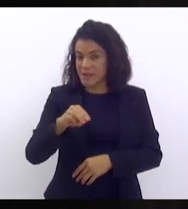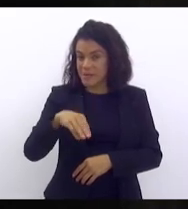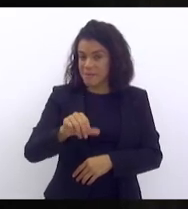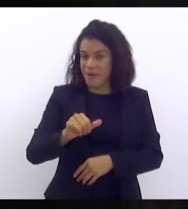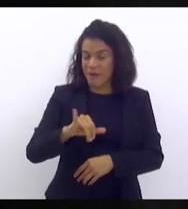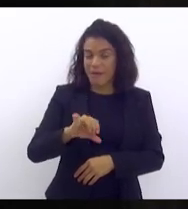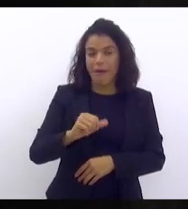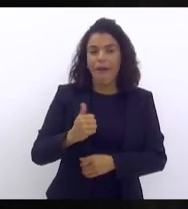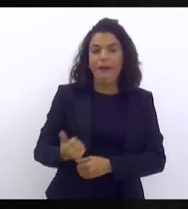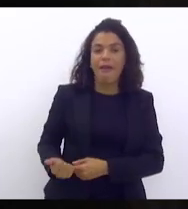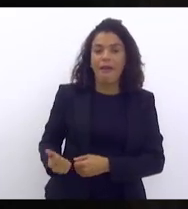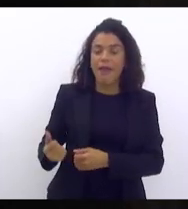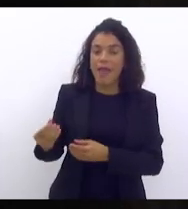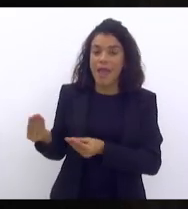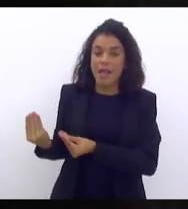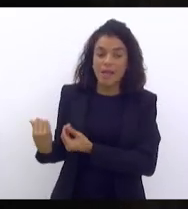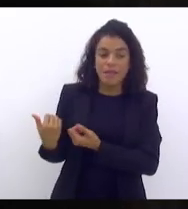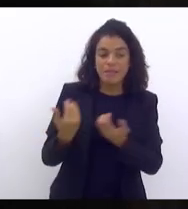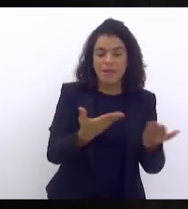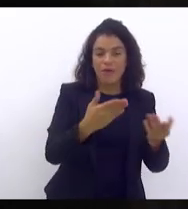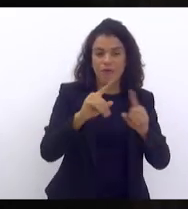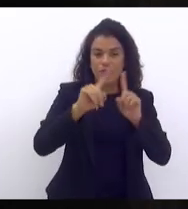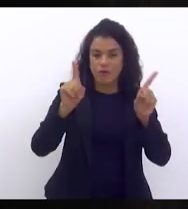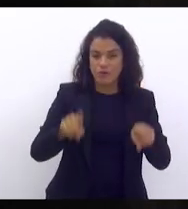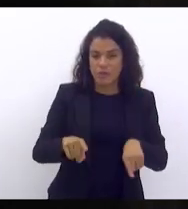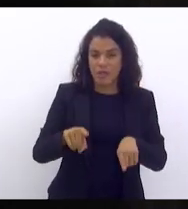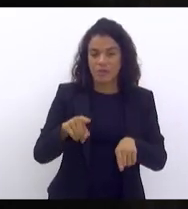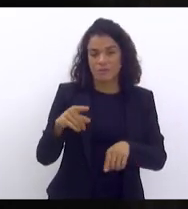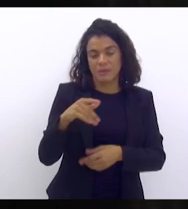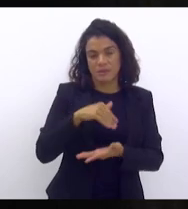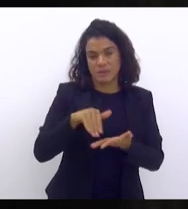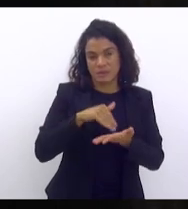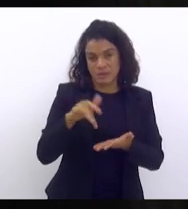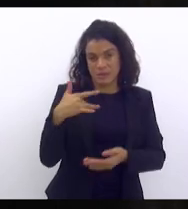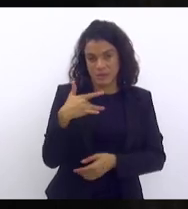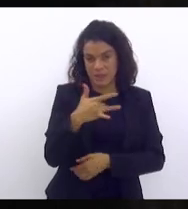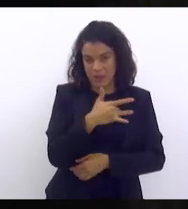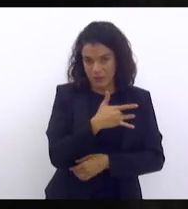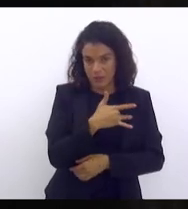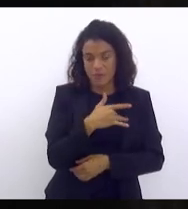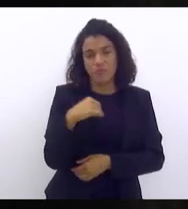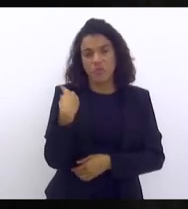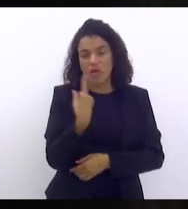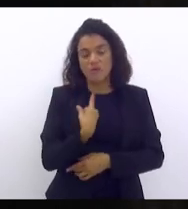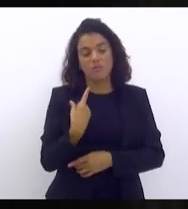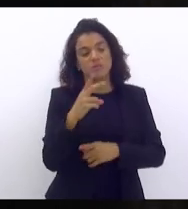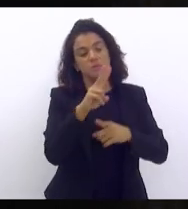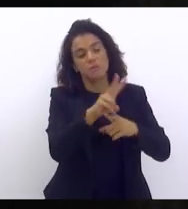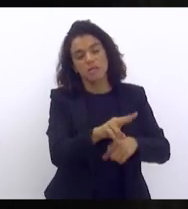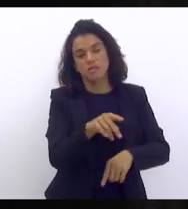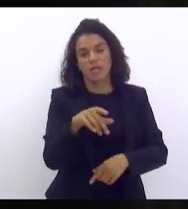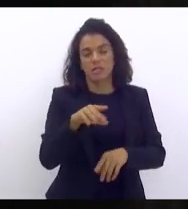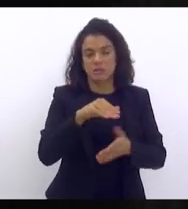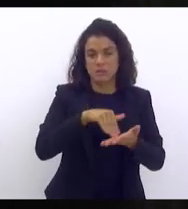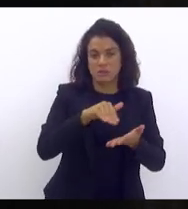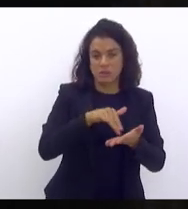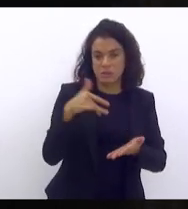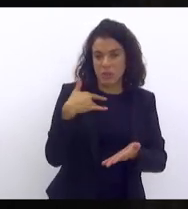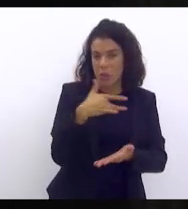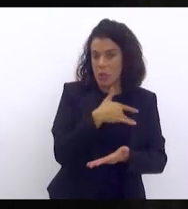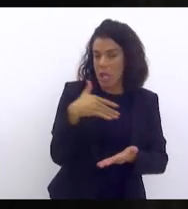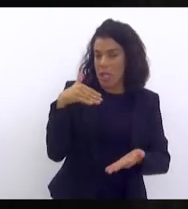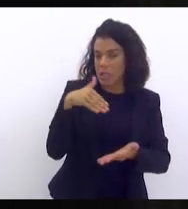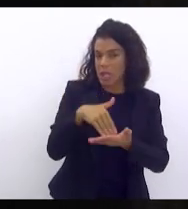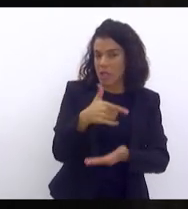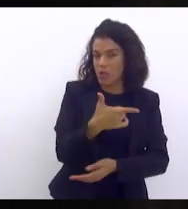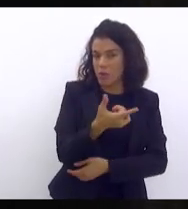os funcionários da Colurb para a Secretaria Municipal de Saúde. Ficamos cedidos ali até 2007.